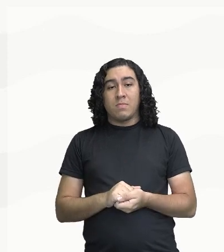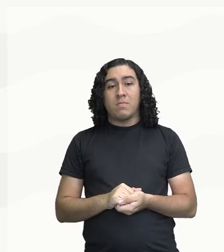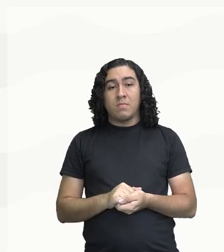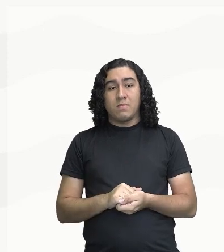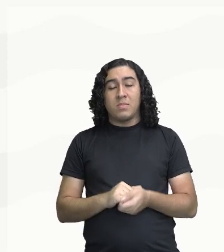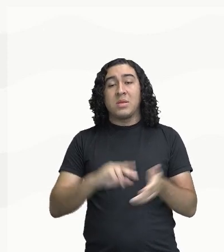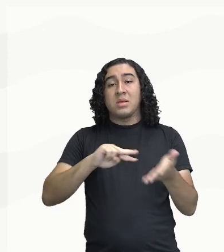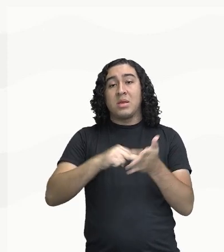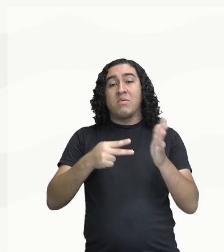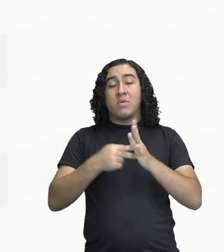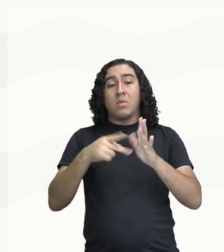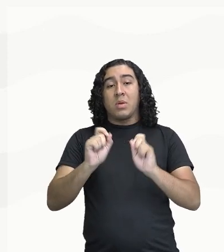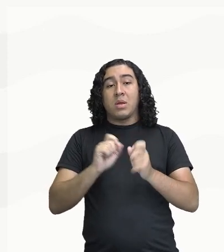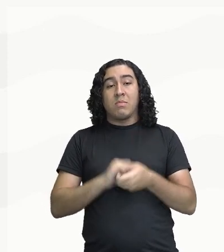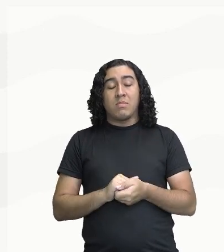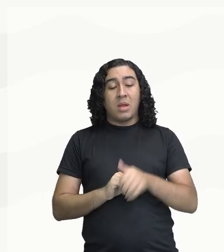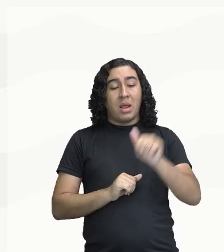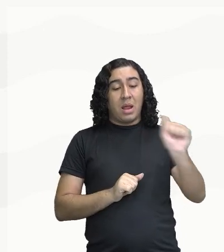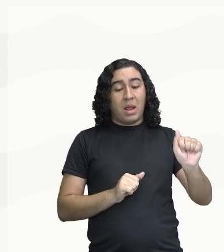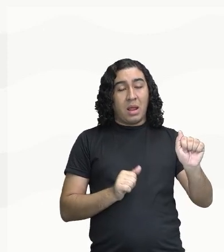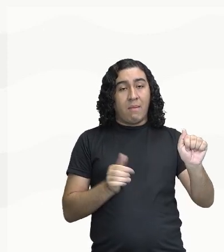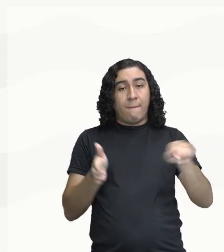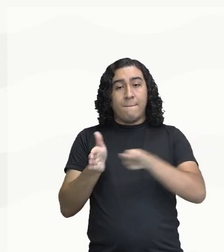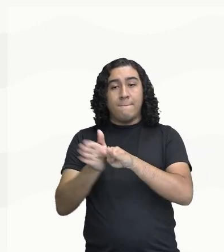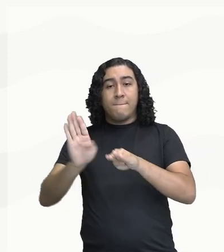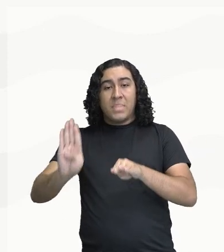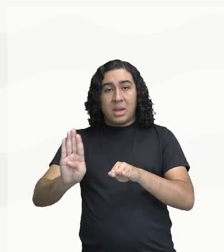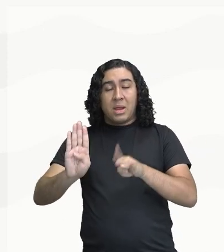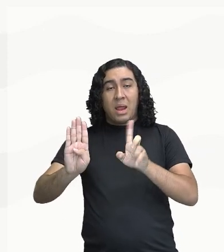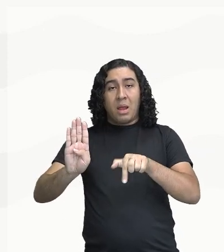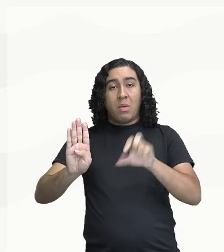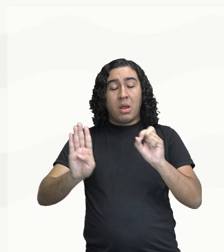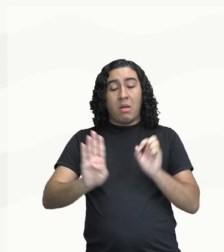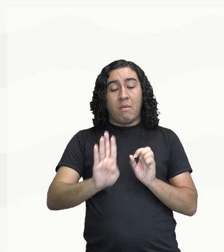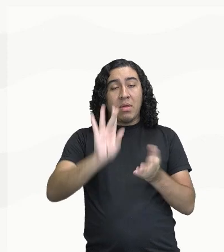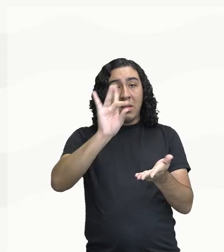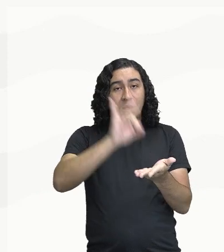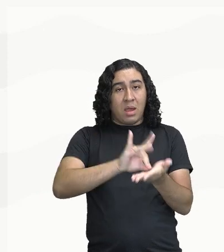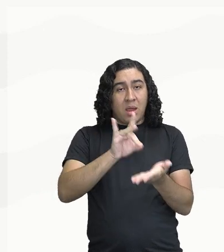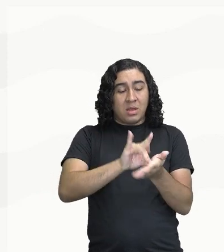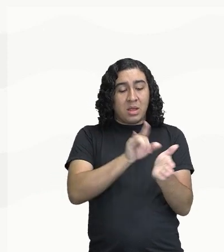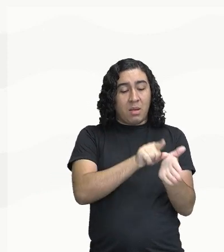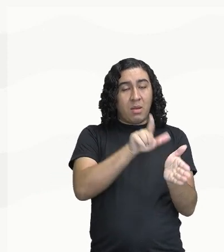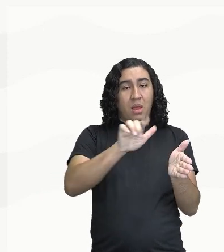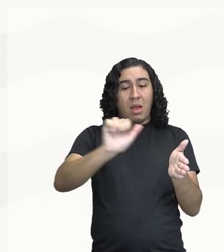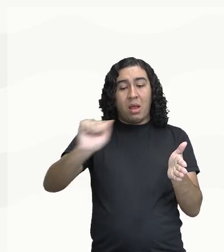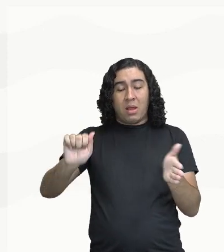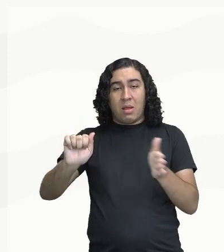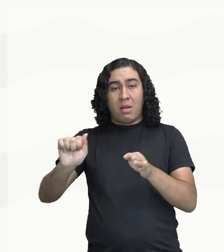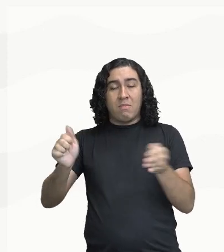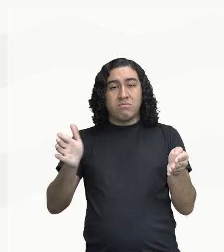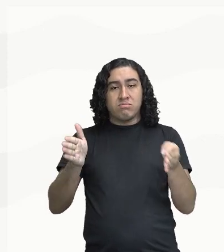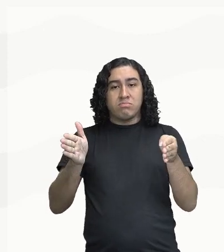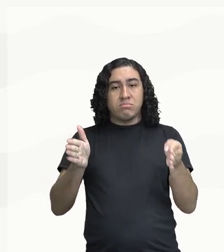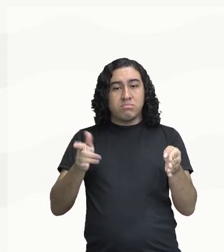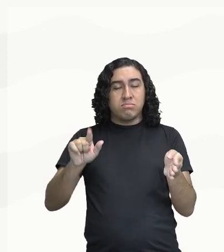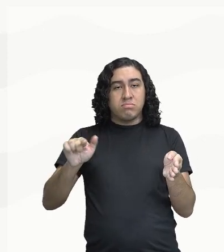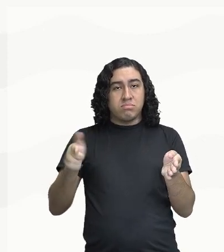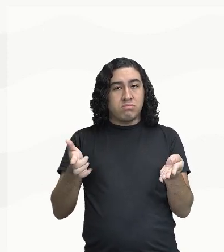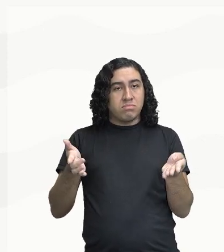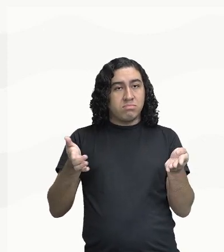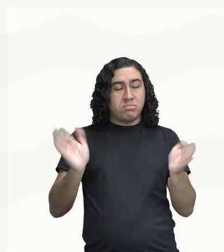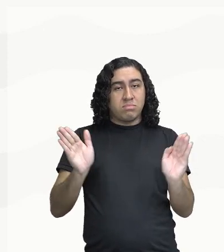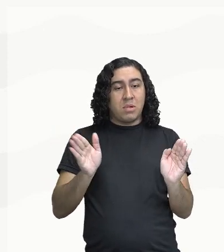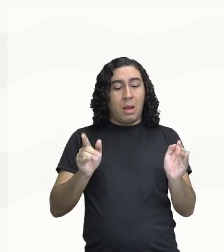notação fechado em A e aberto em B refere-se ao intervalo real aberto em A, fechado em A, aberto em B,